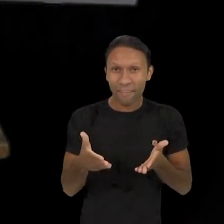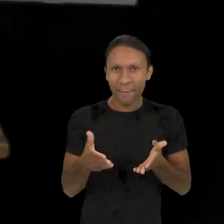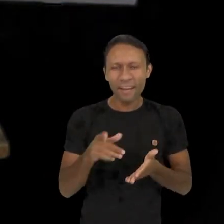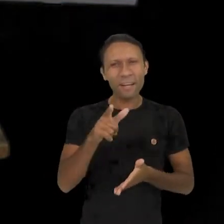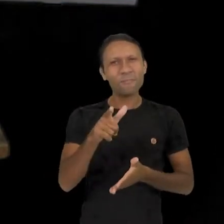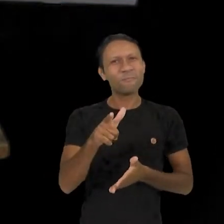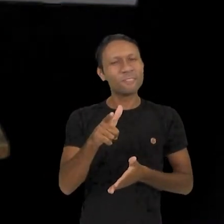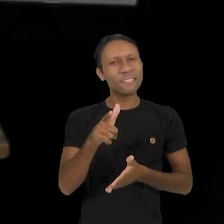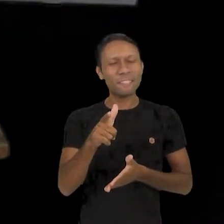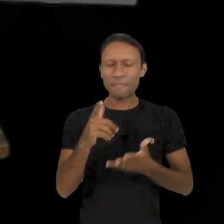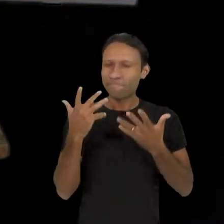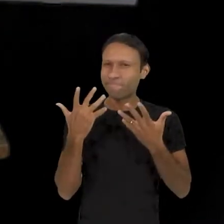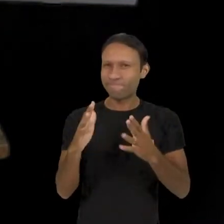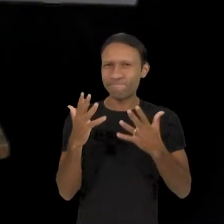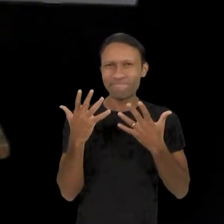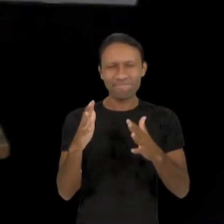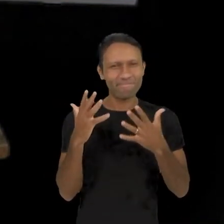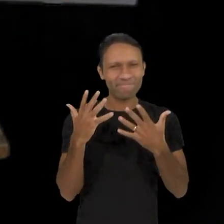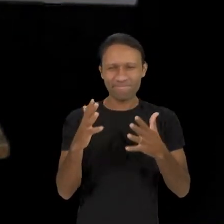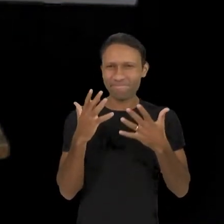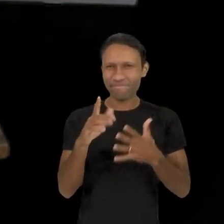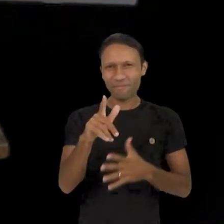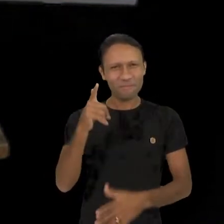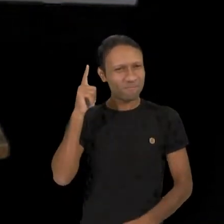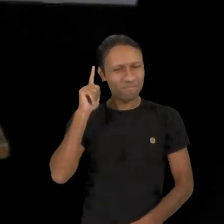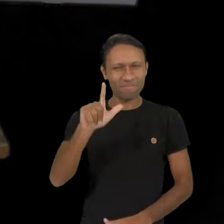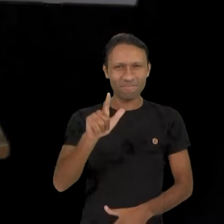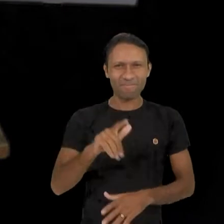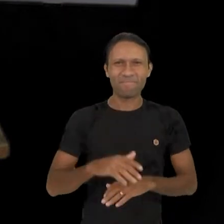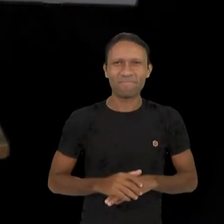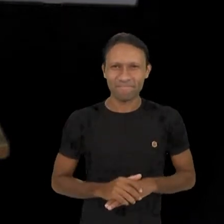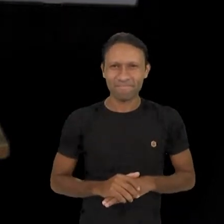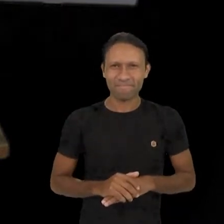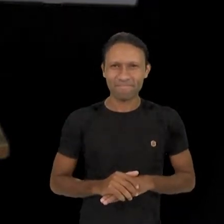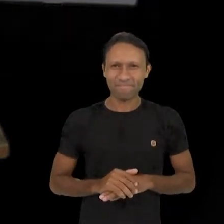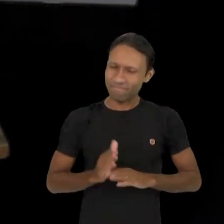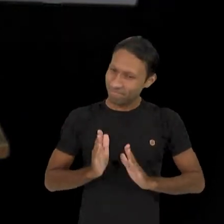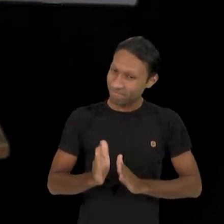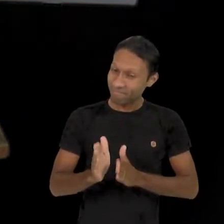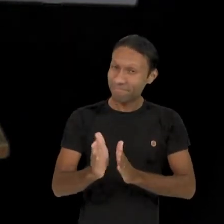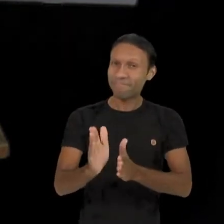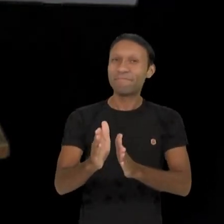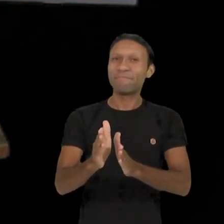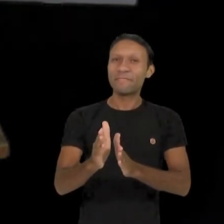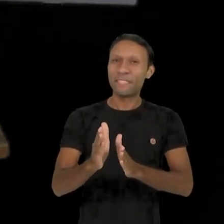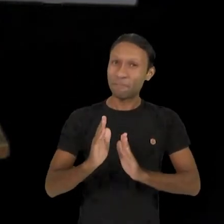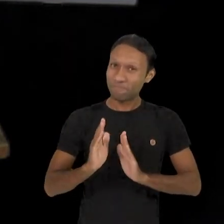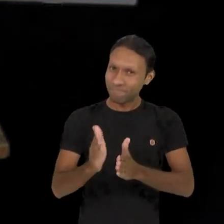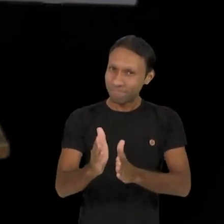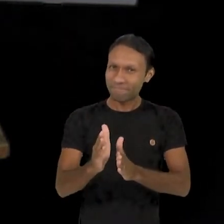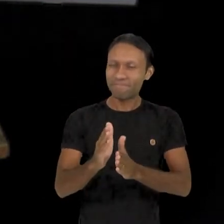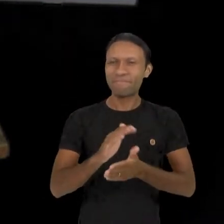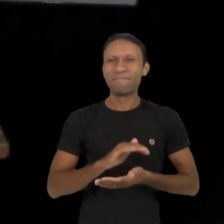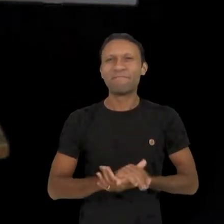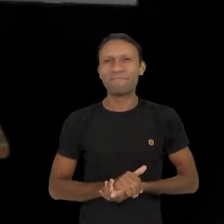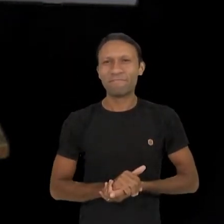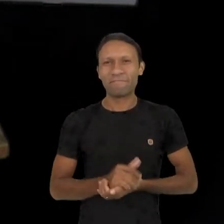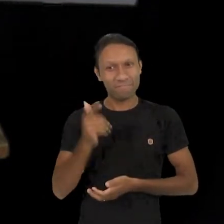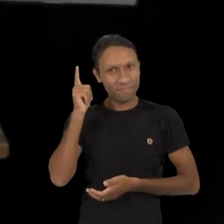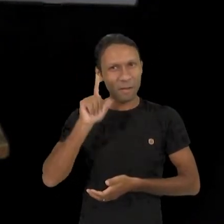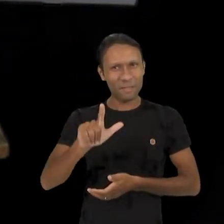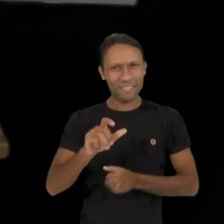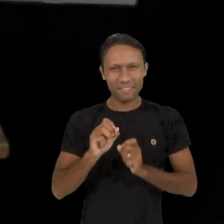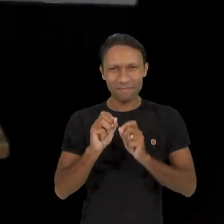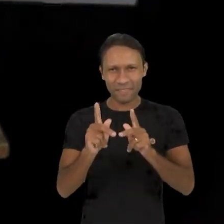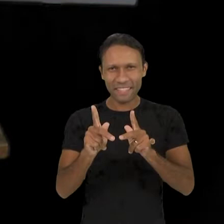cara, você que chegou até aqui, você é um campeão, você é uma campeã. Então segue firme, segue forte, que vai dar